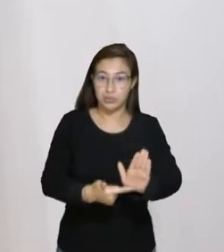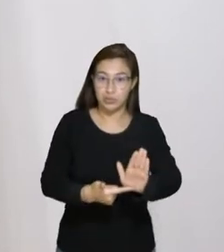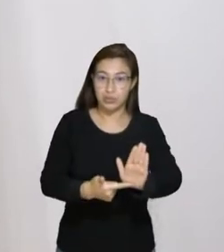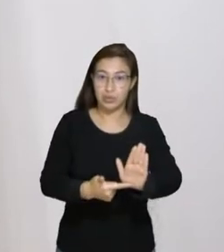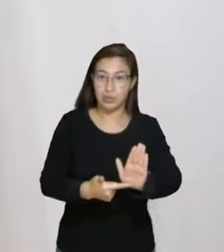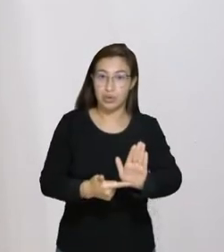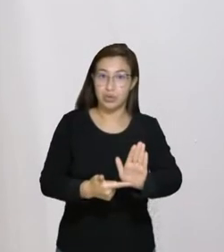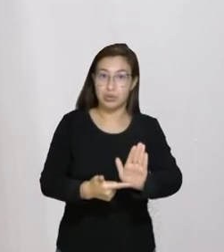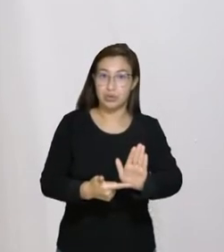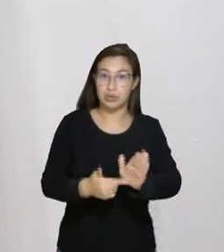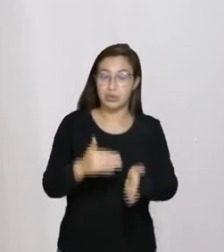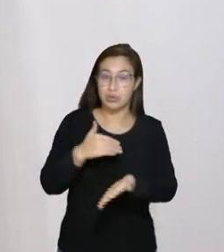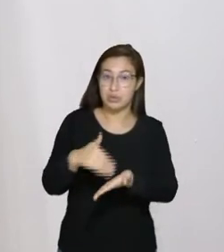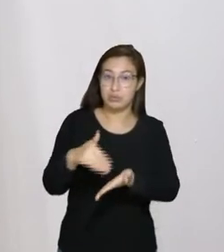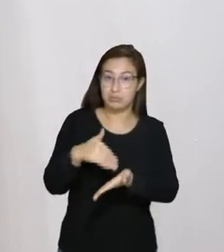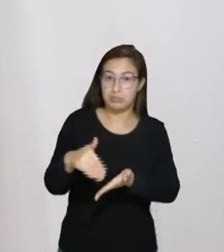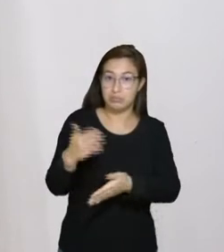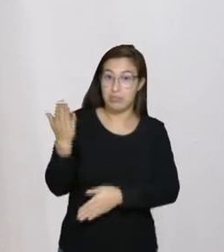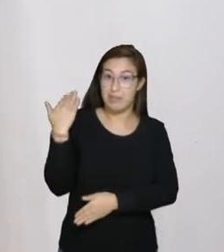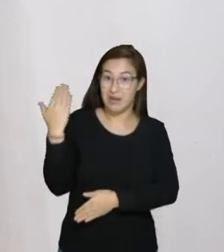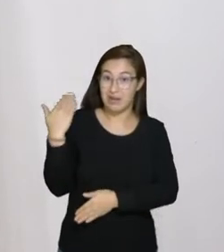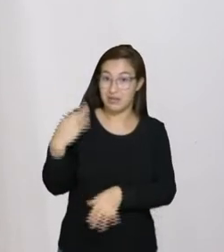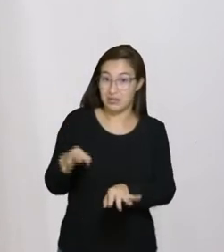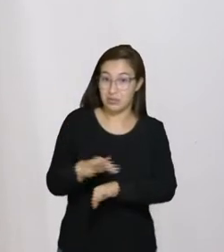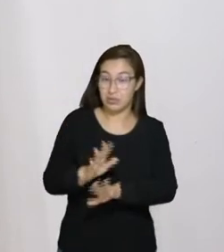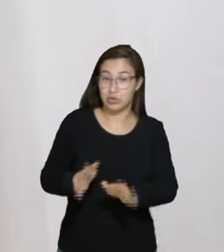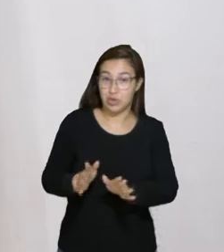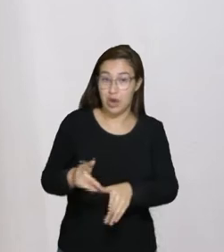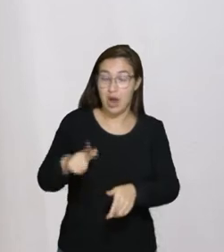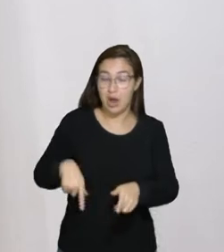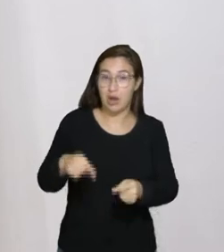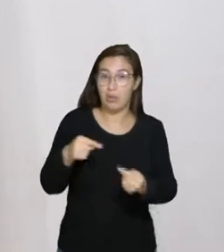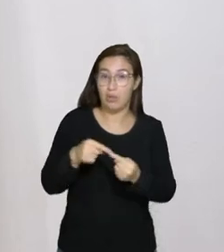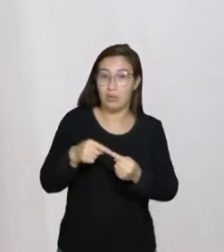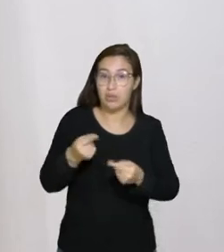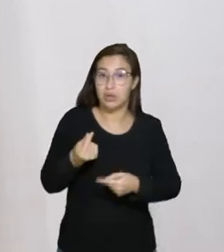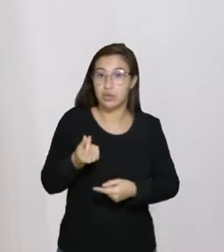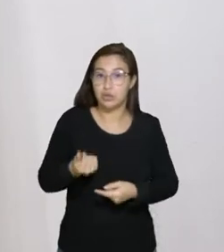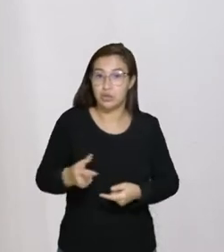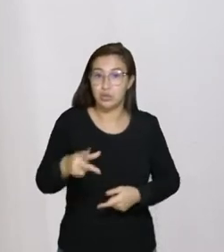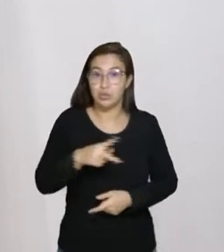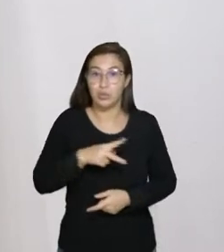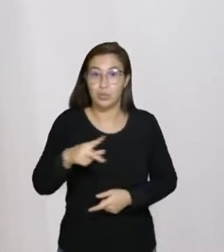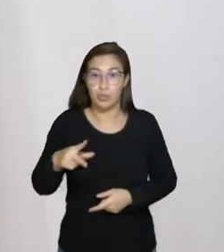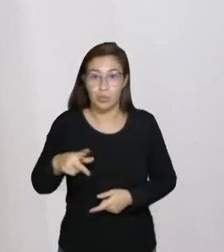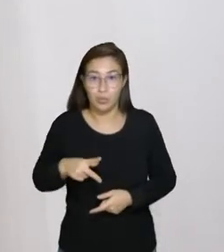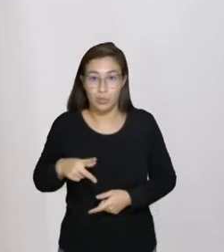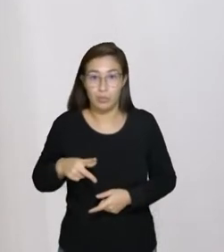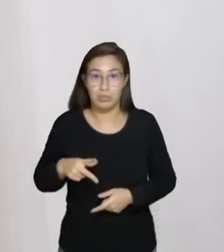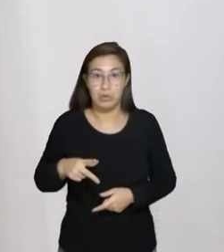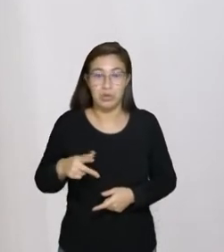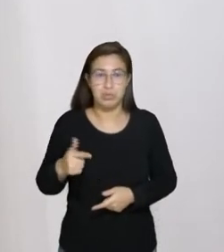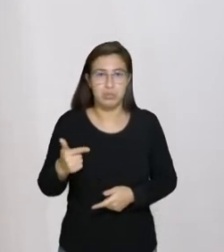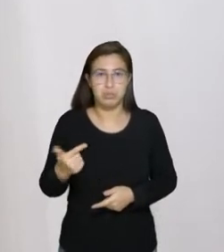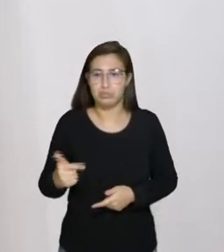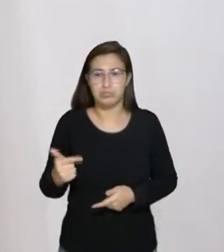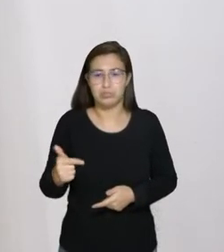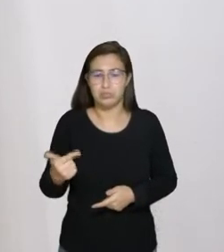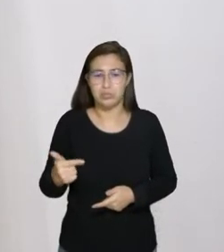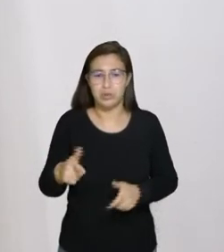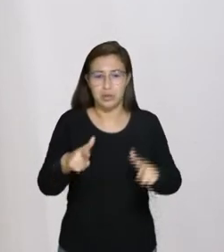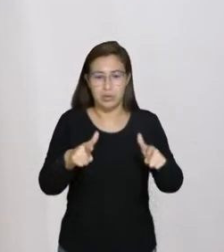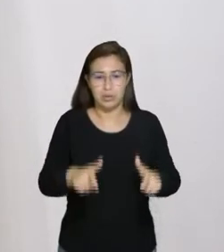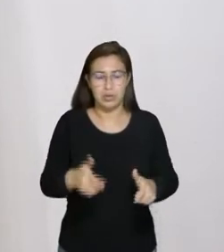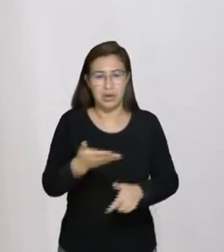do ex-secretário, com dinheiro público, e não tendo lugar para